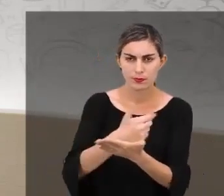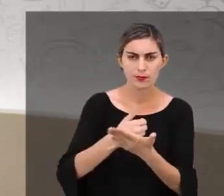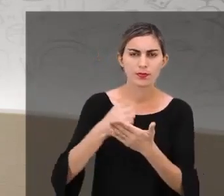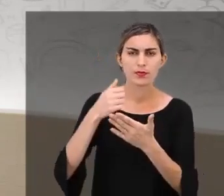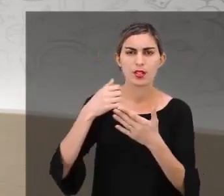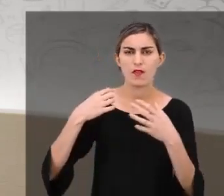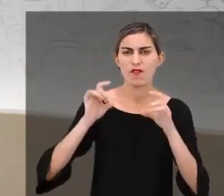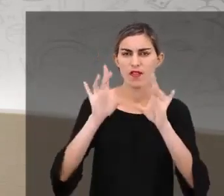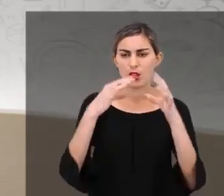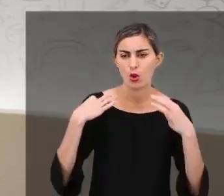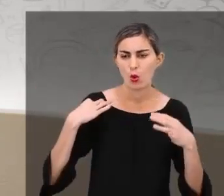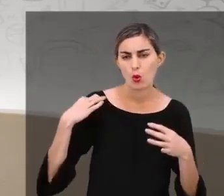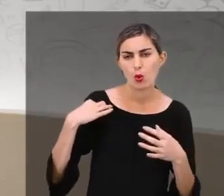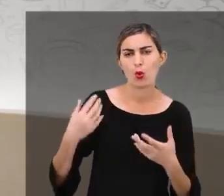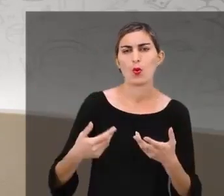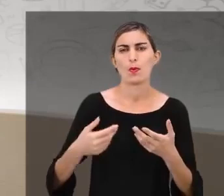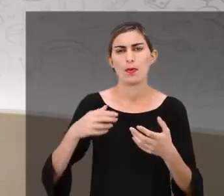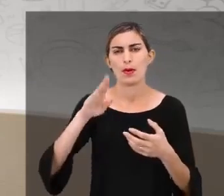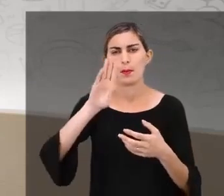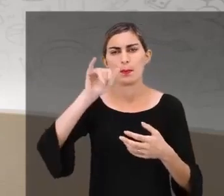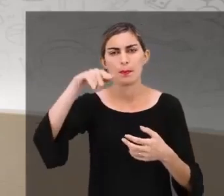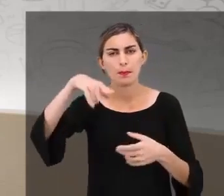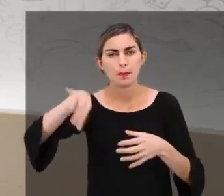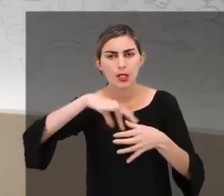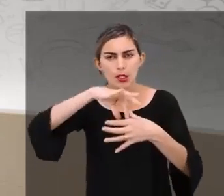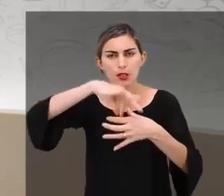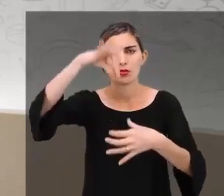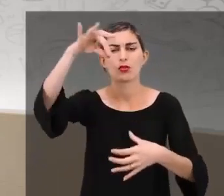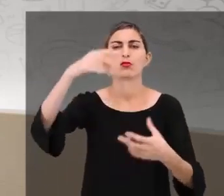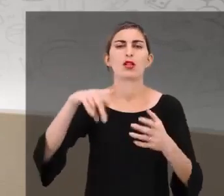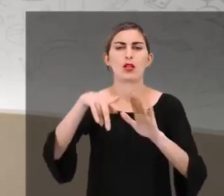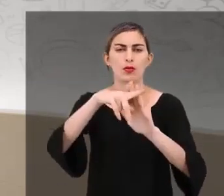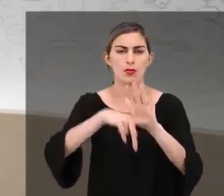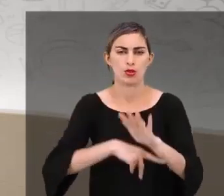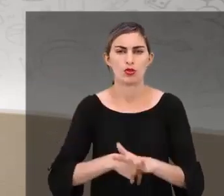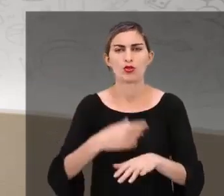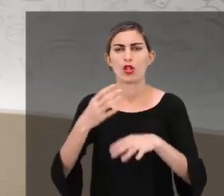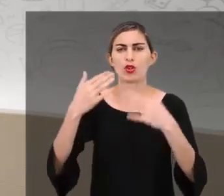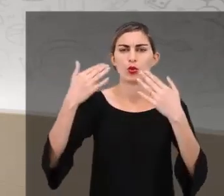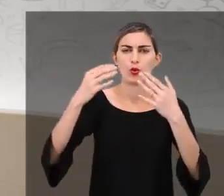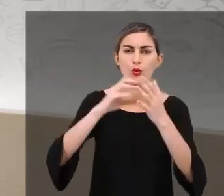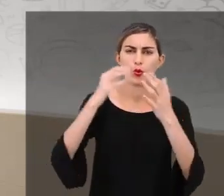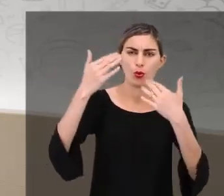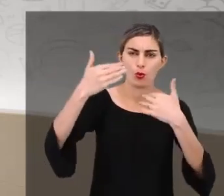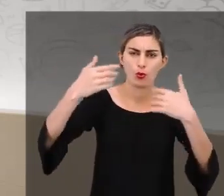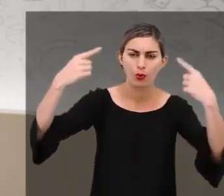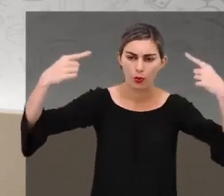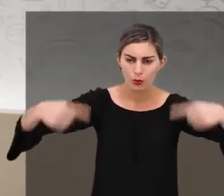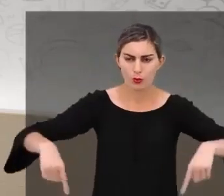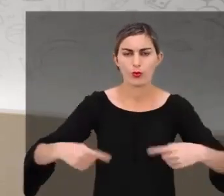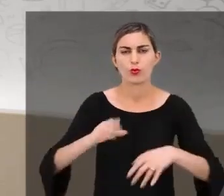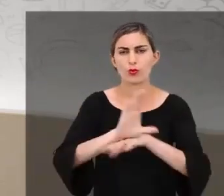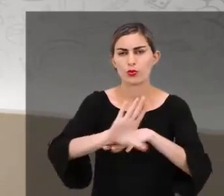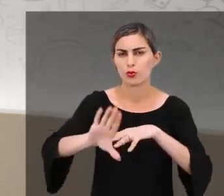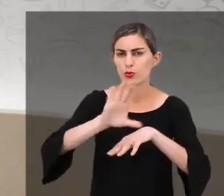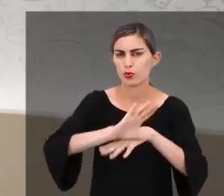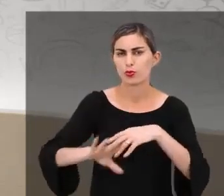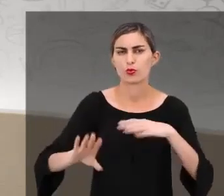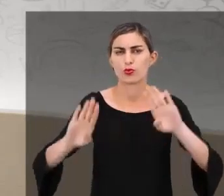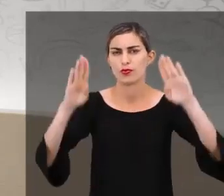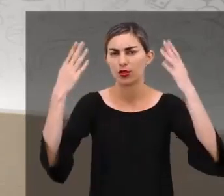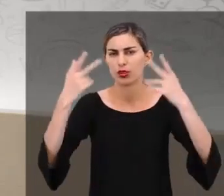bazares, troca-trocas, bingos, sorteios, projetos, concursos, festivais, cursos, entre